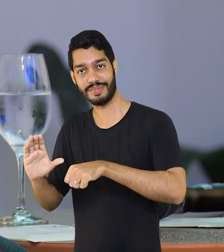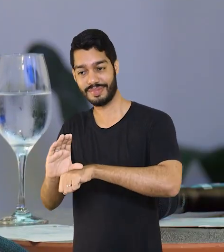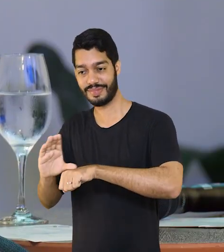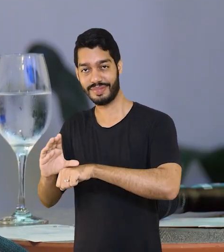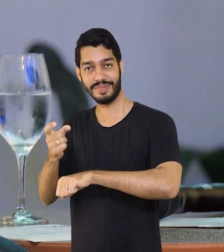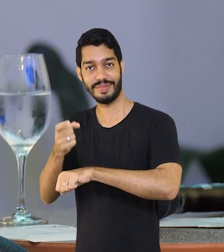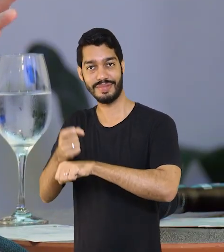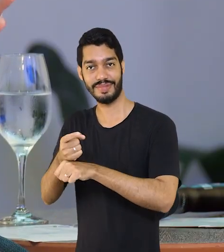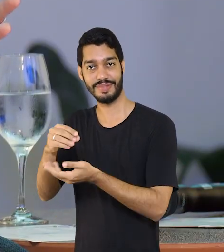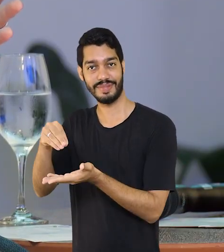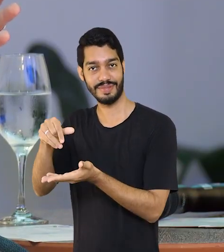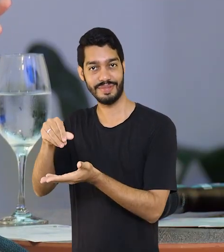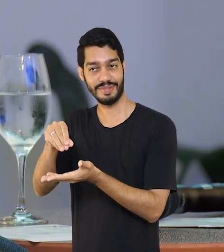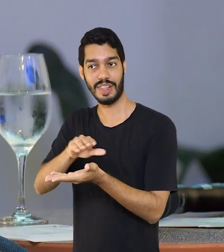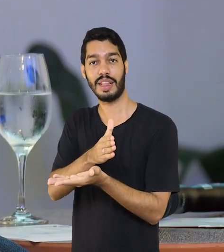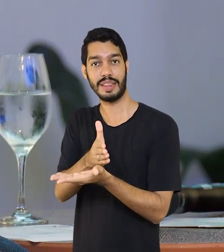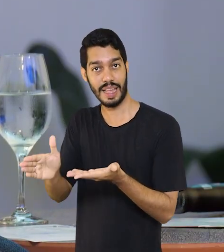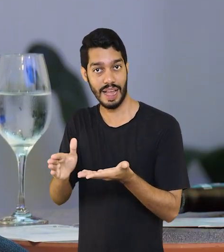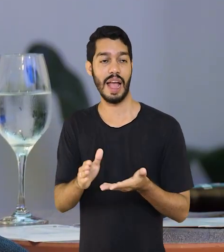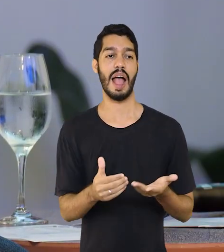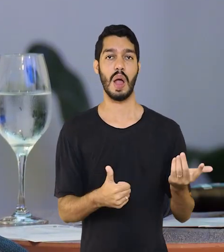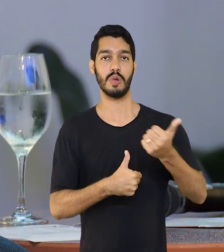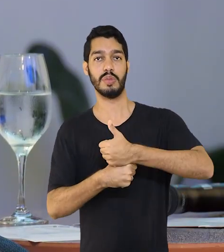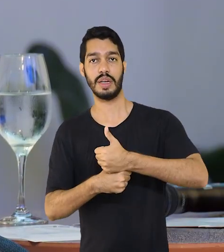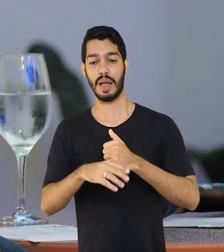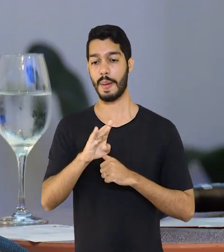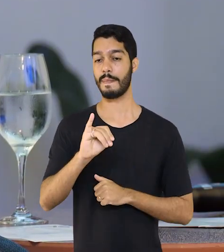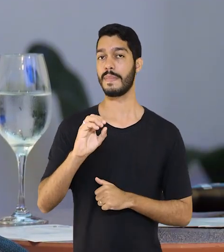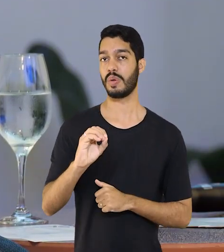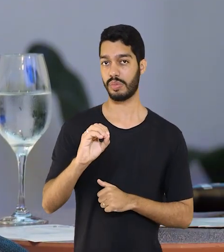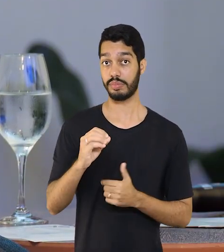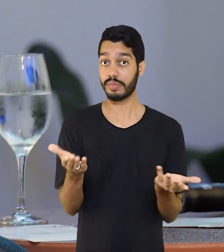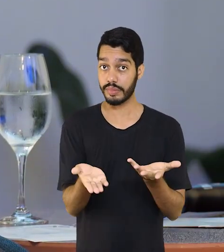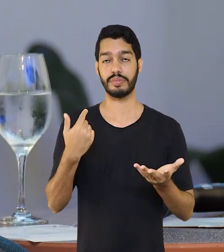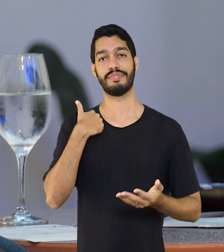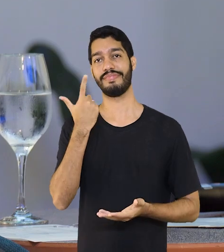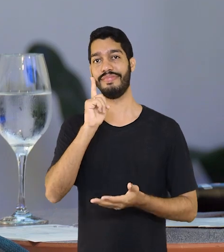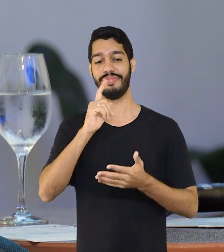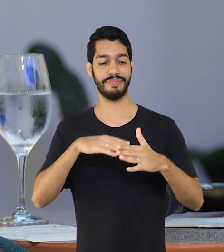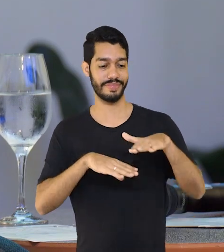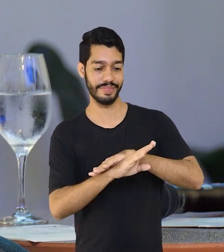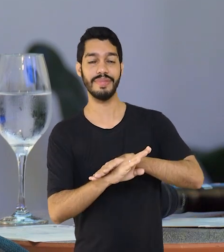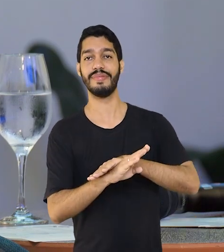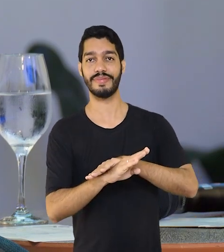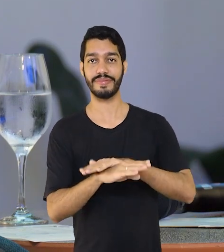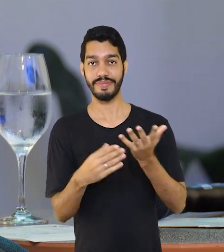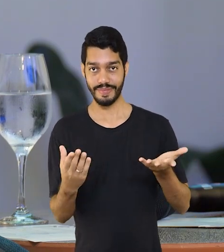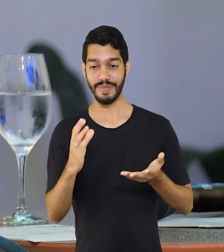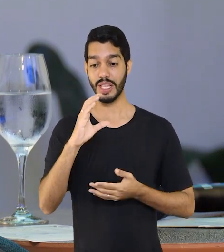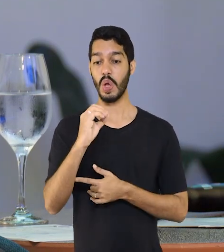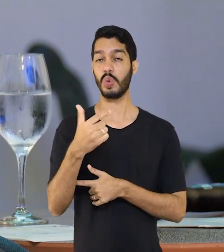por biomassa, como também você armazena aquela biomassa, ou seja, aquele carbono